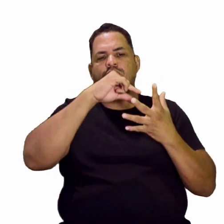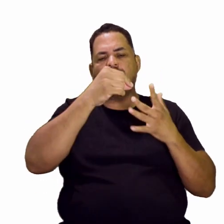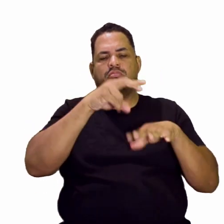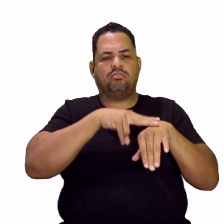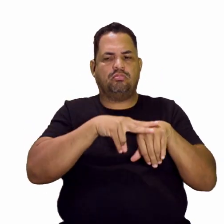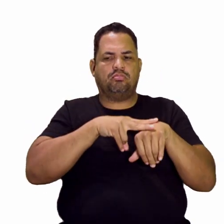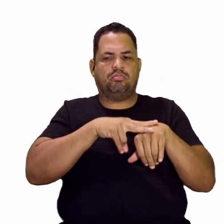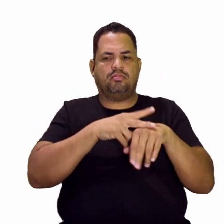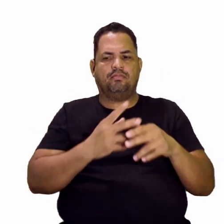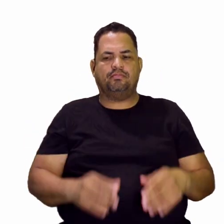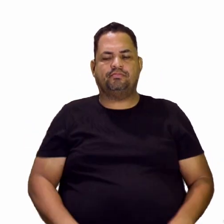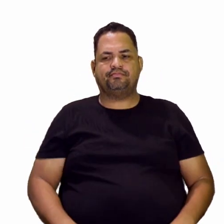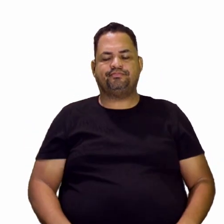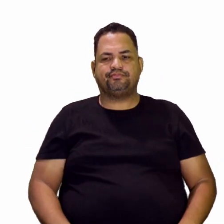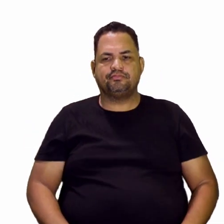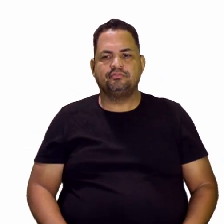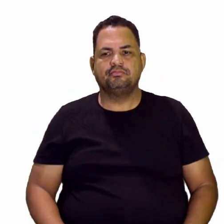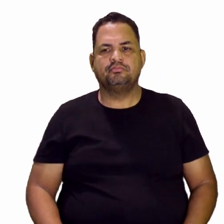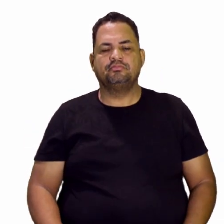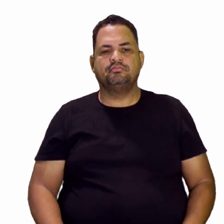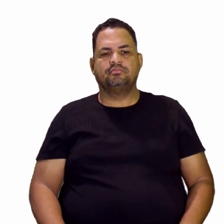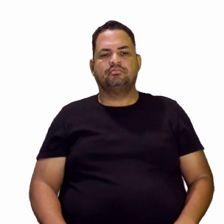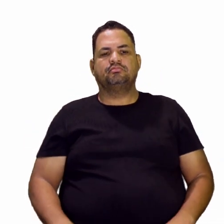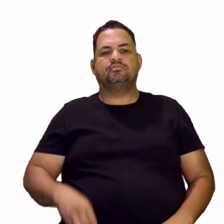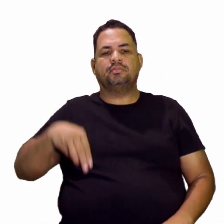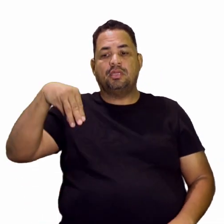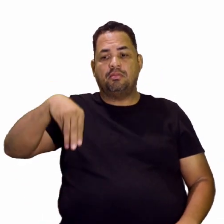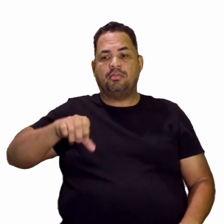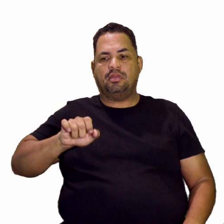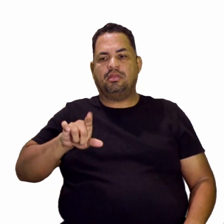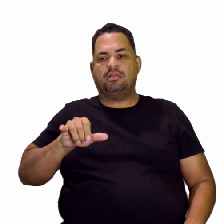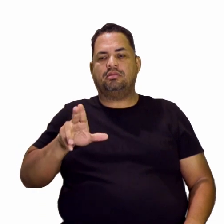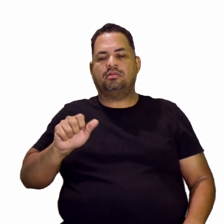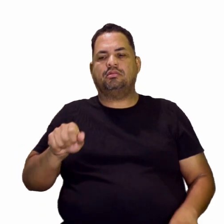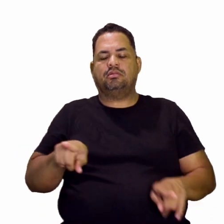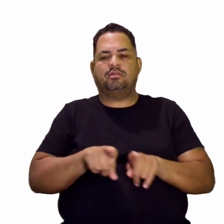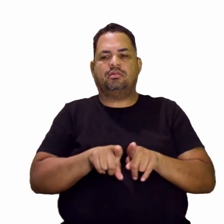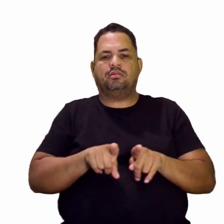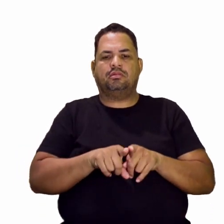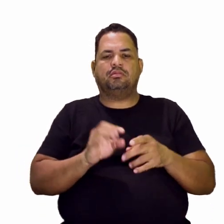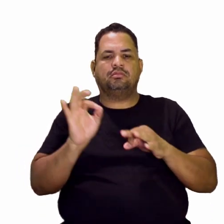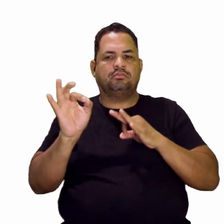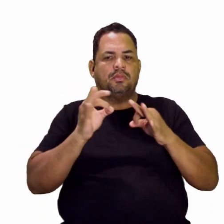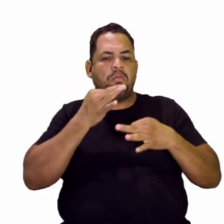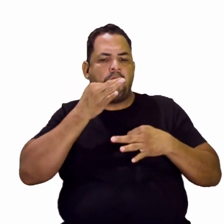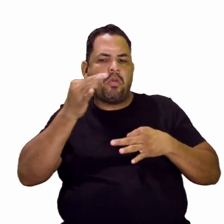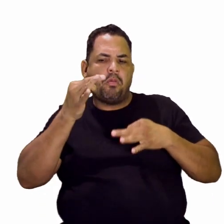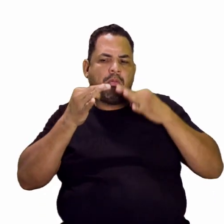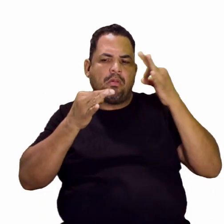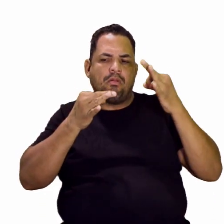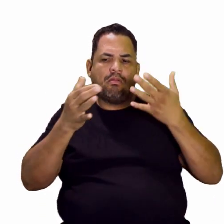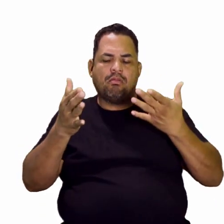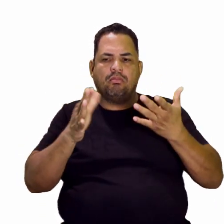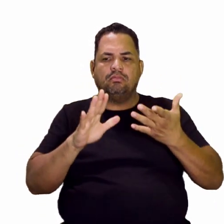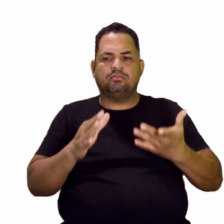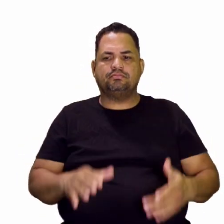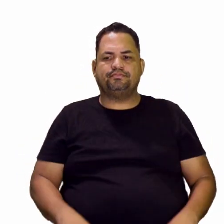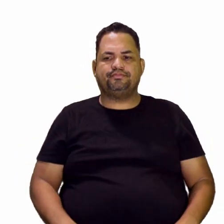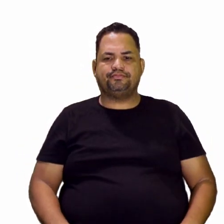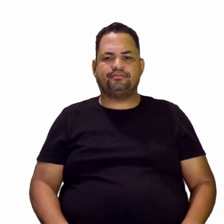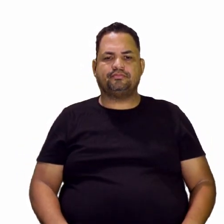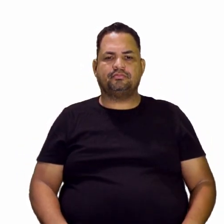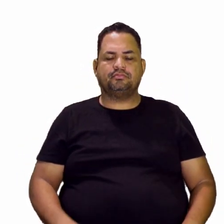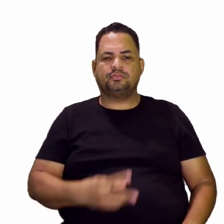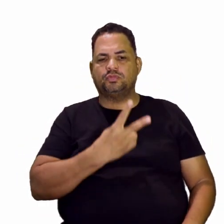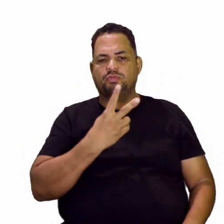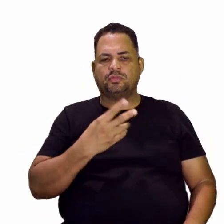à folha. A mesma coisa foi o Mendel lá, né, com as ervilhas. Ele criou aquela hipótese. Alguma coisa do pai